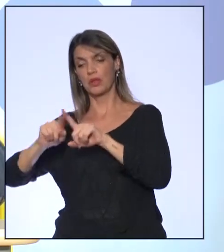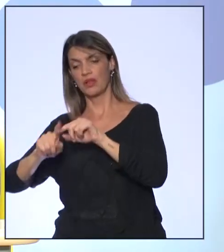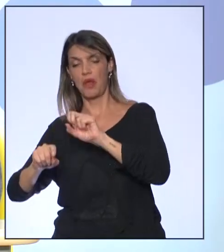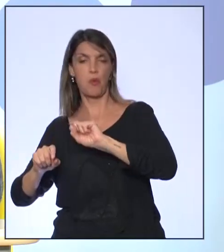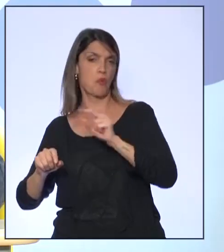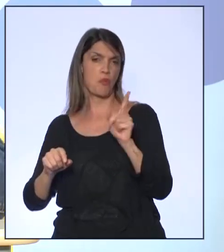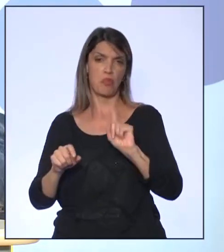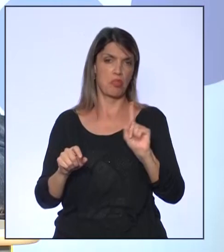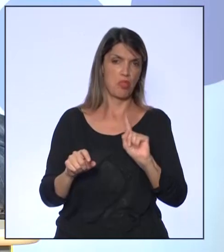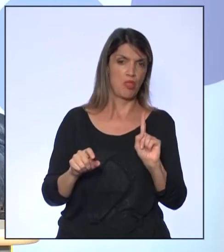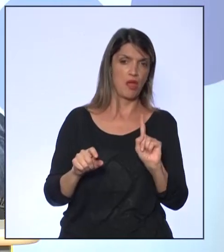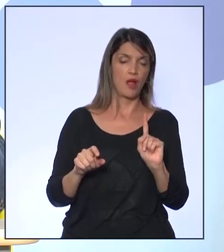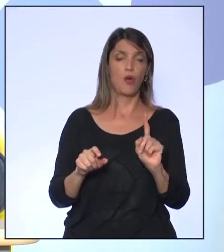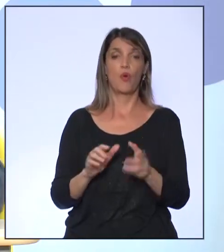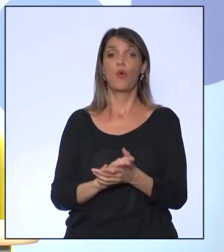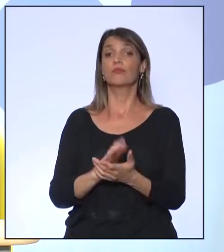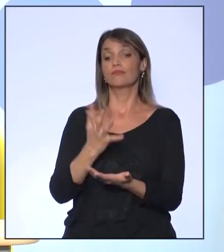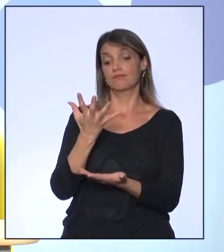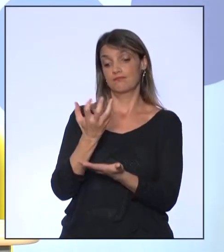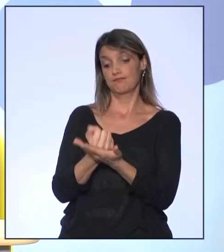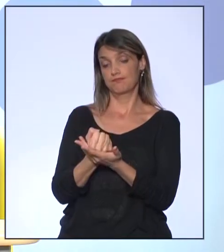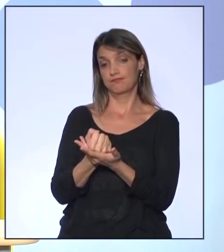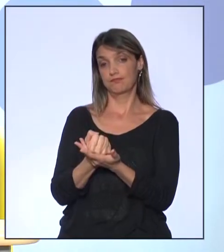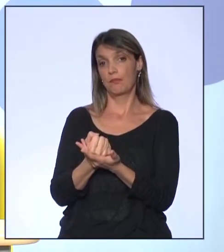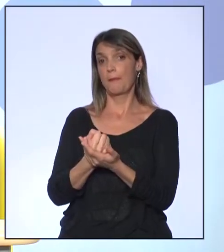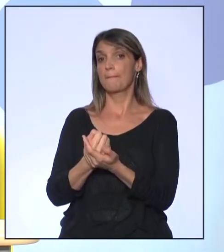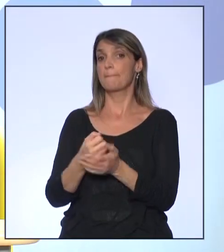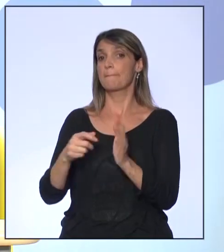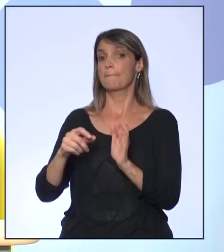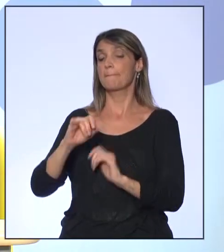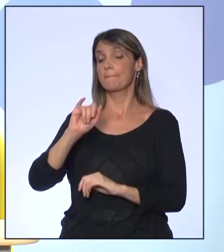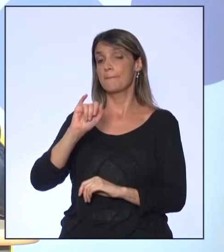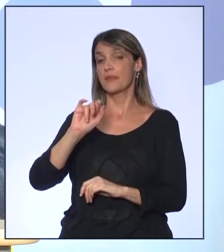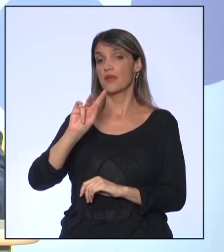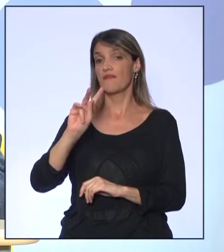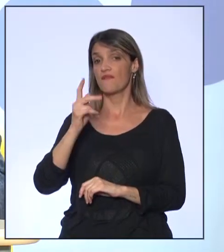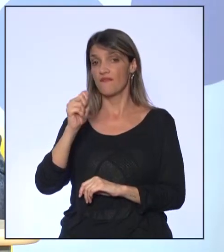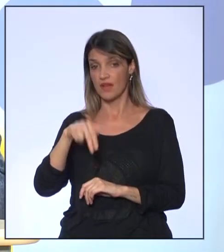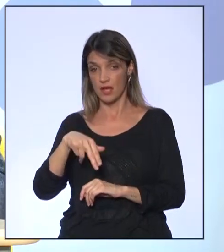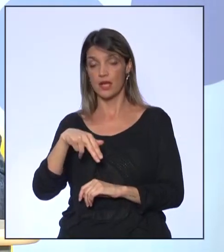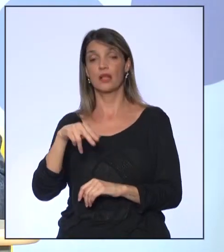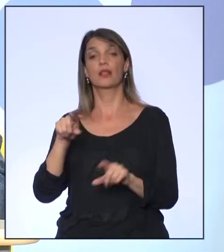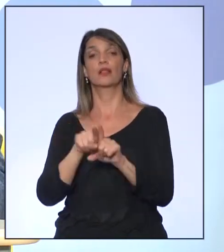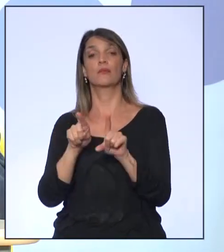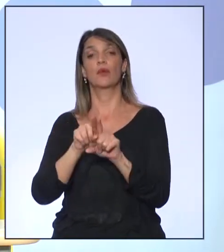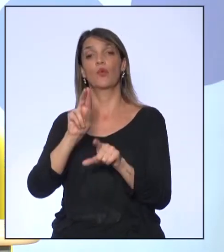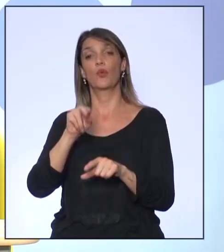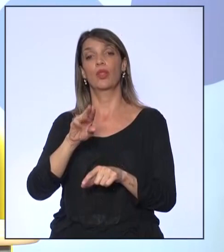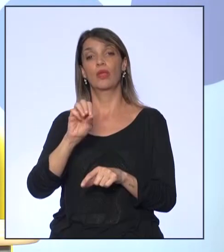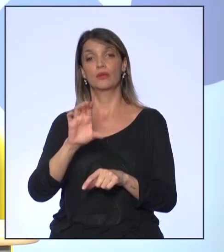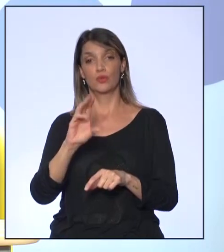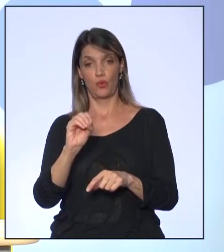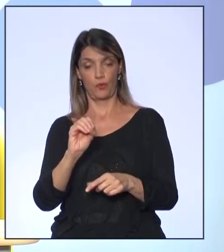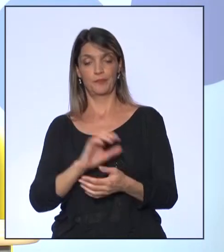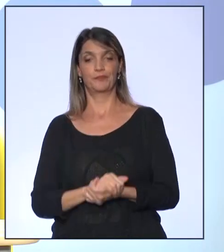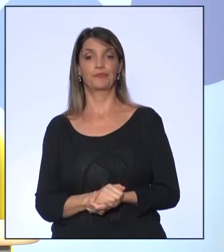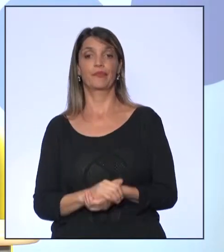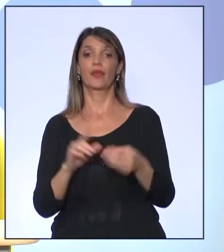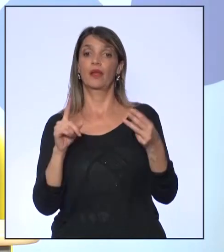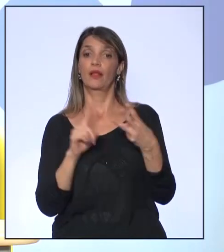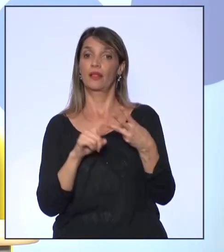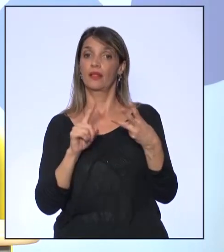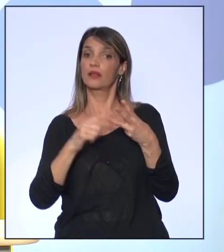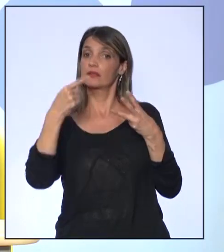que são tombados aí pelo IPHAN e pela Unesco, tá certo? No desafio 3, voltando aí para